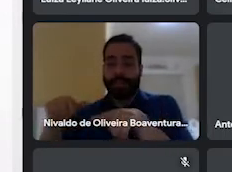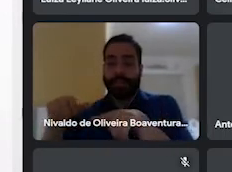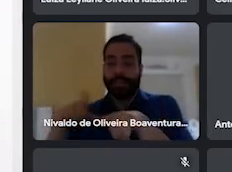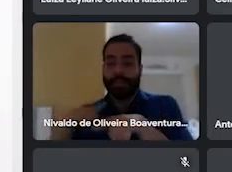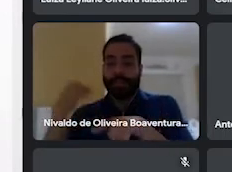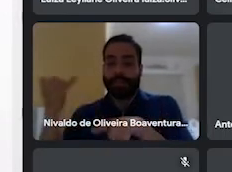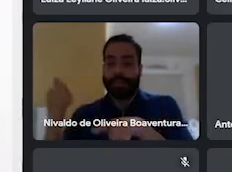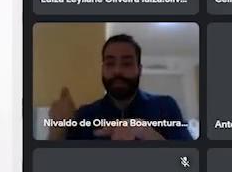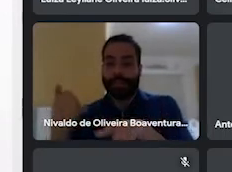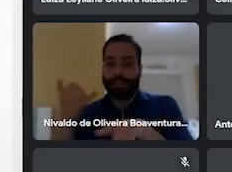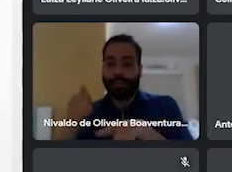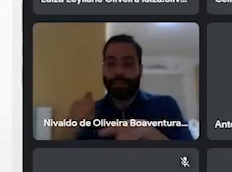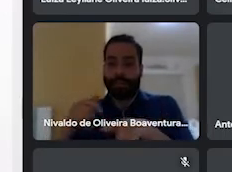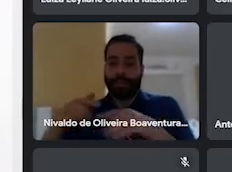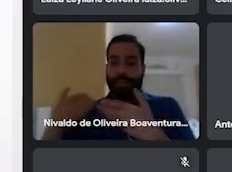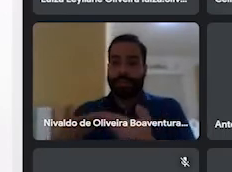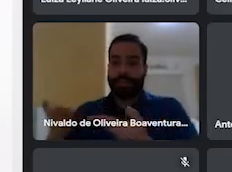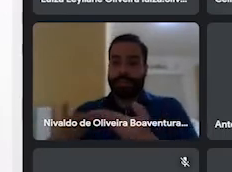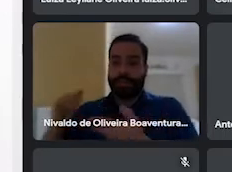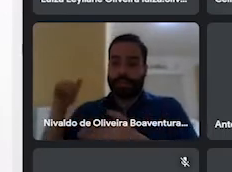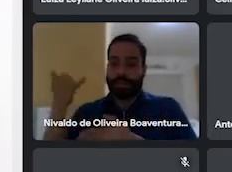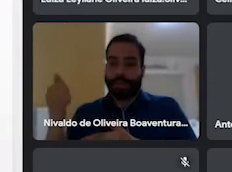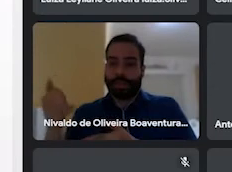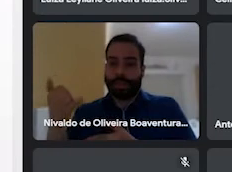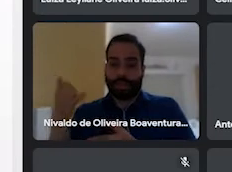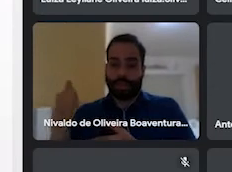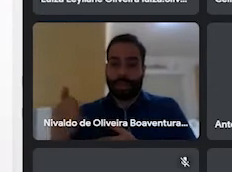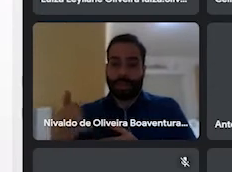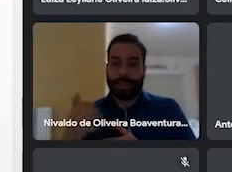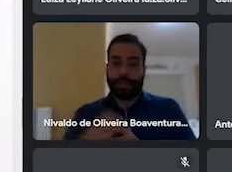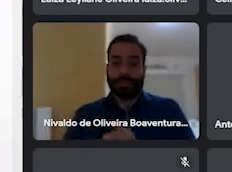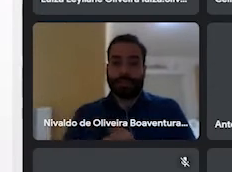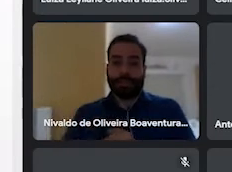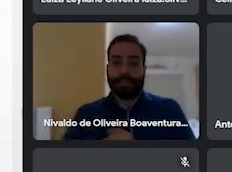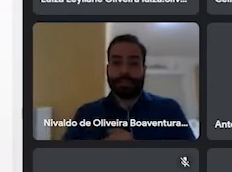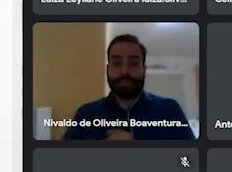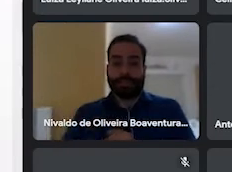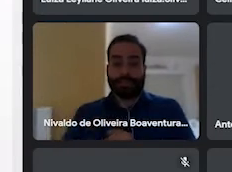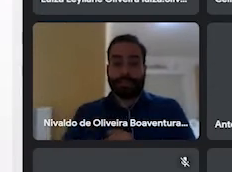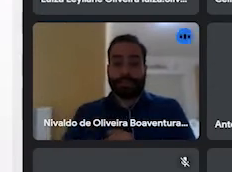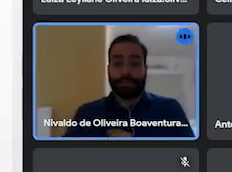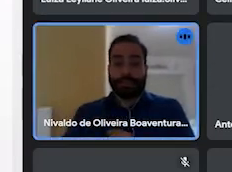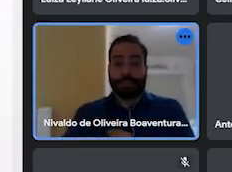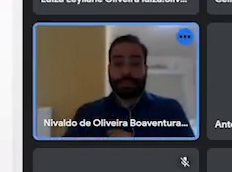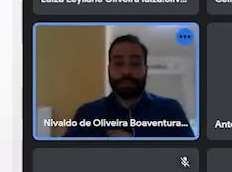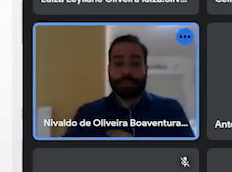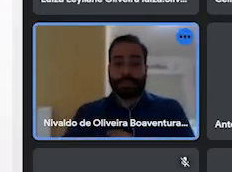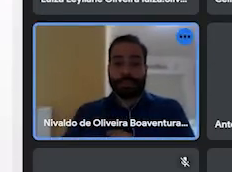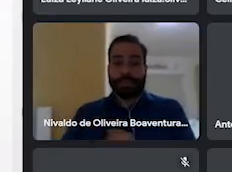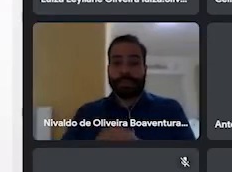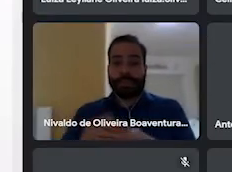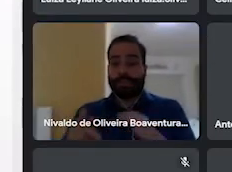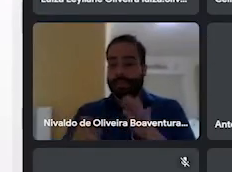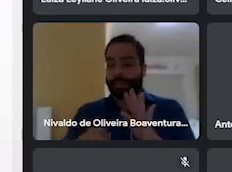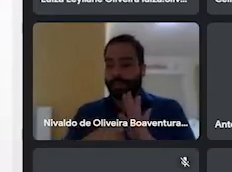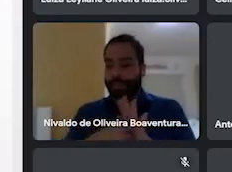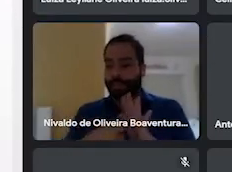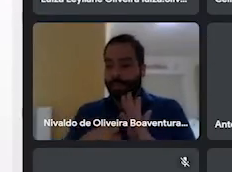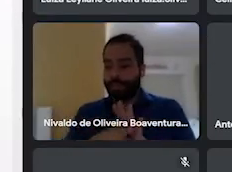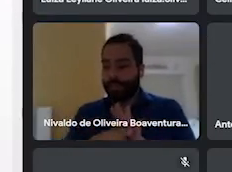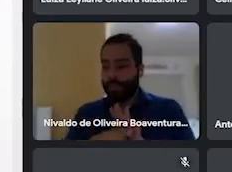serviços com eletricidade. Ela se aplica a todas as